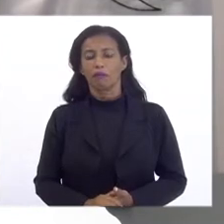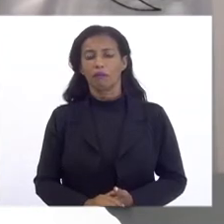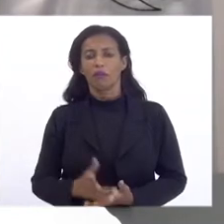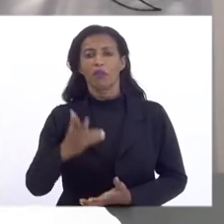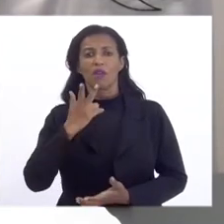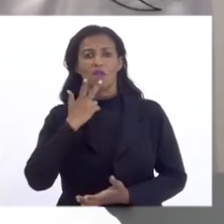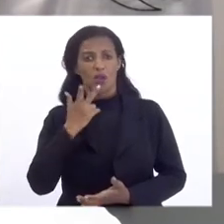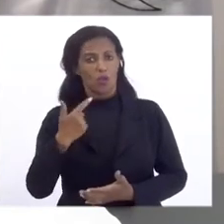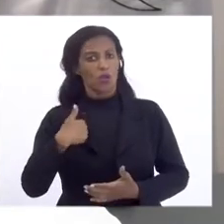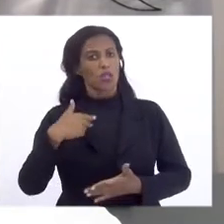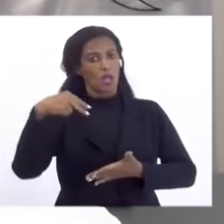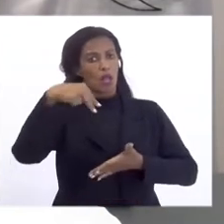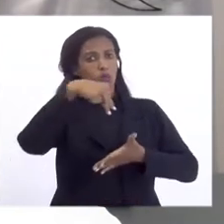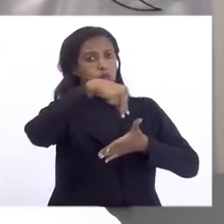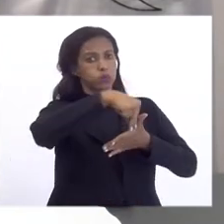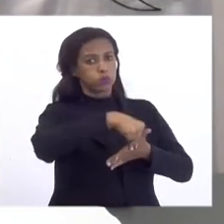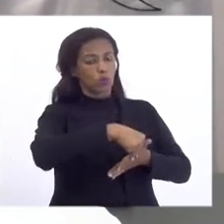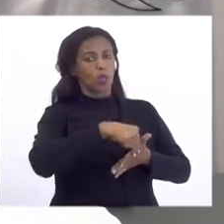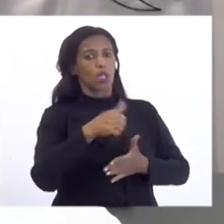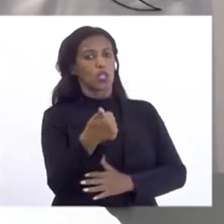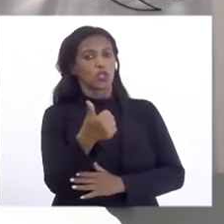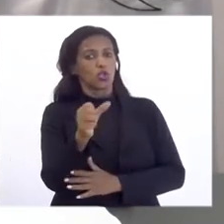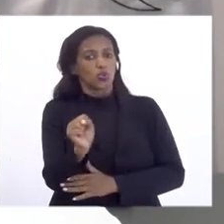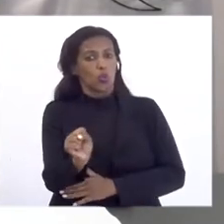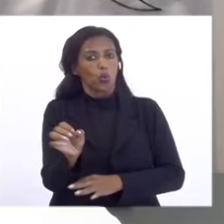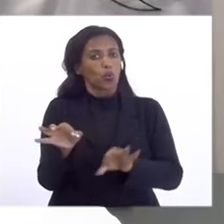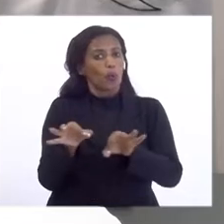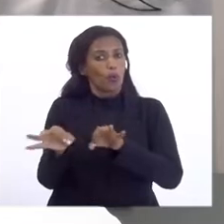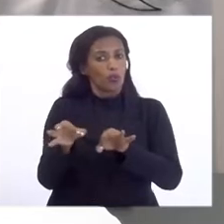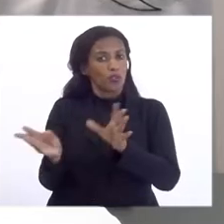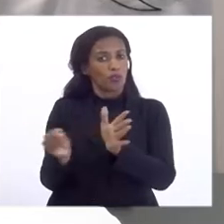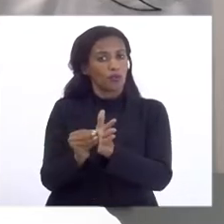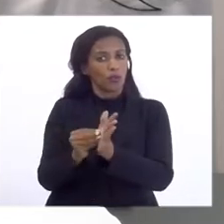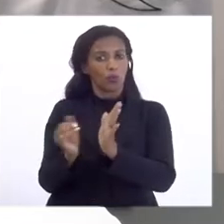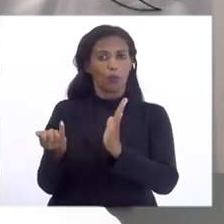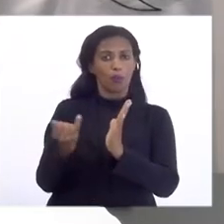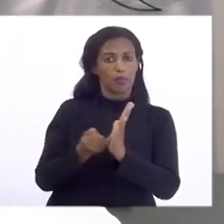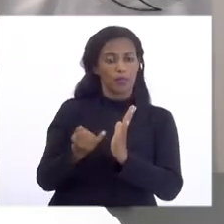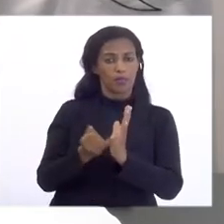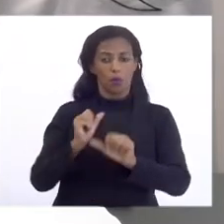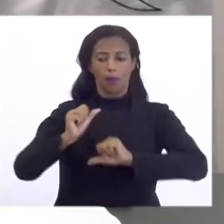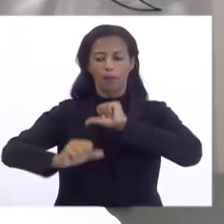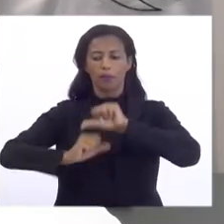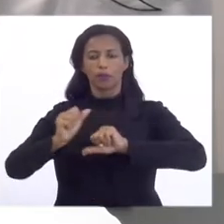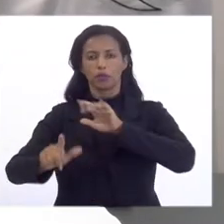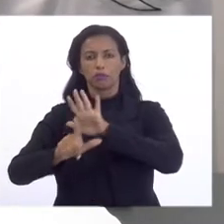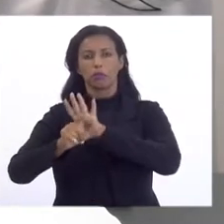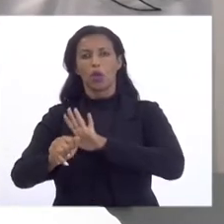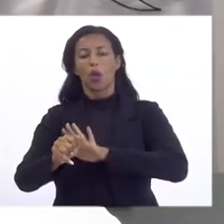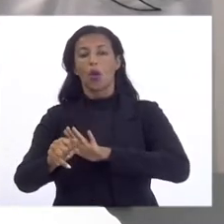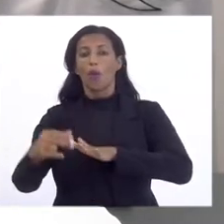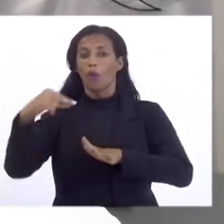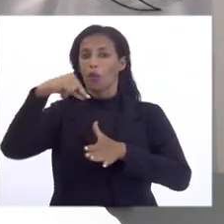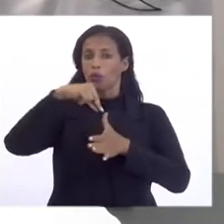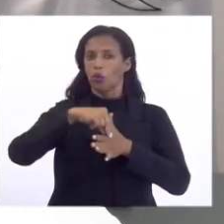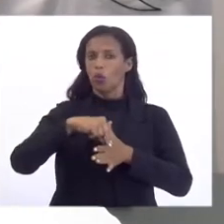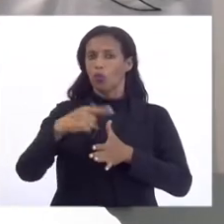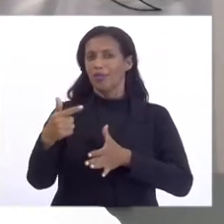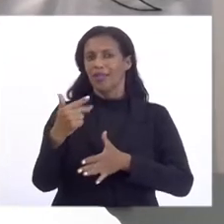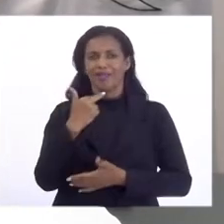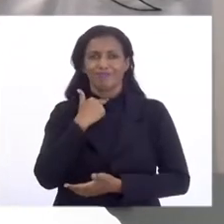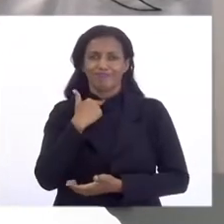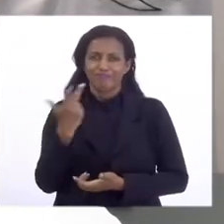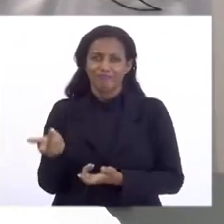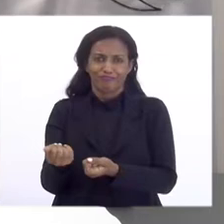havia protocolado em 18 um projeto que não foi publicado. Com a mudança da legislatura, o protocolo dela não tem